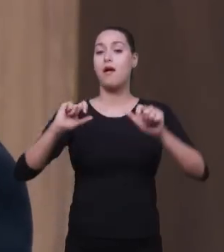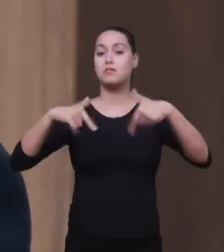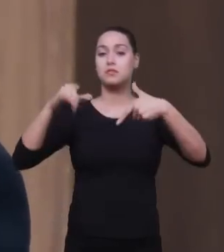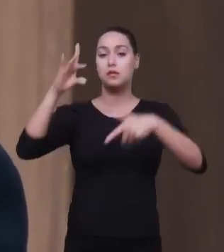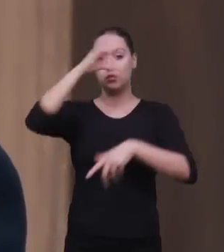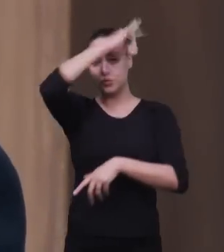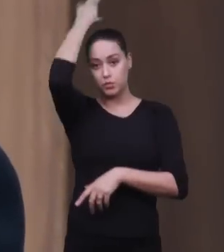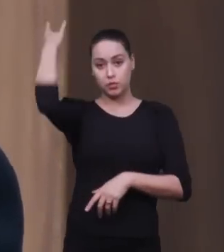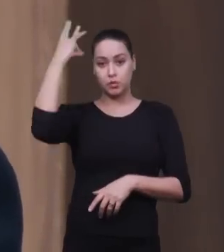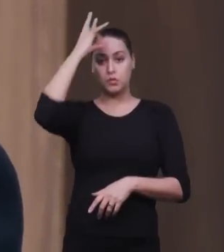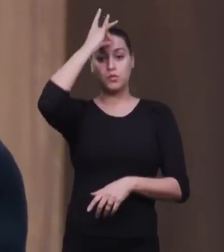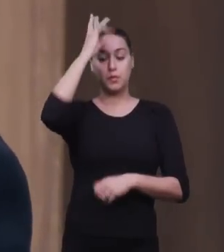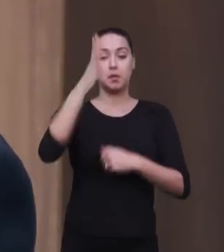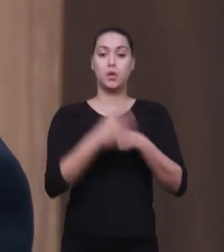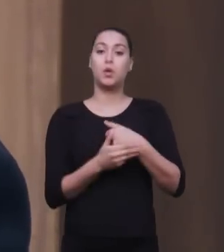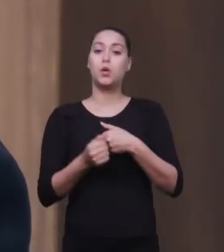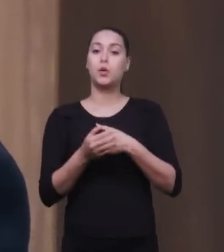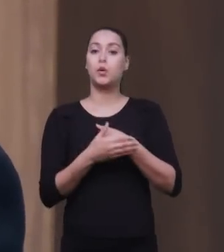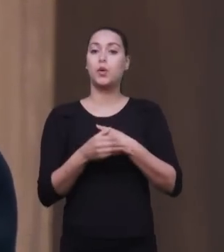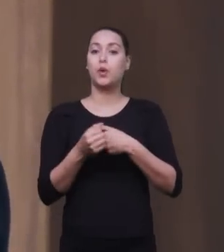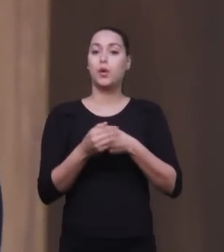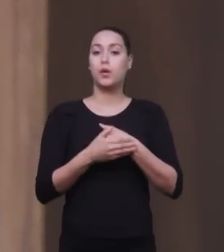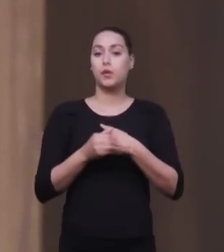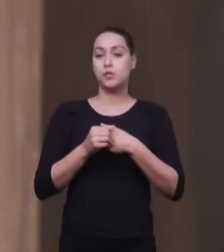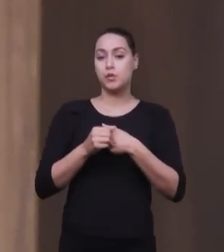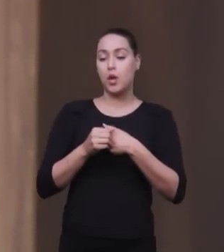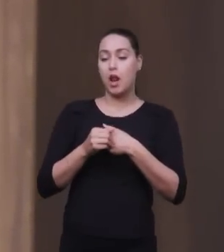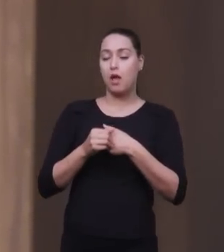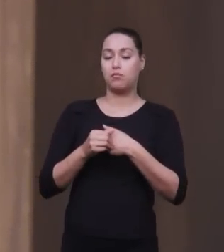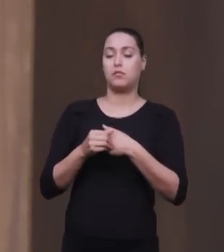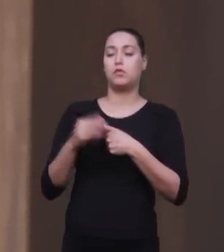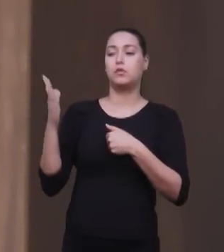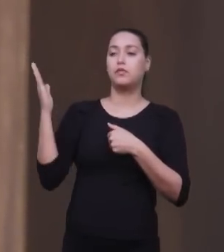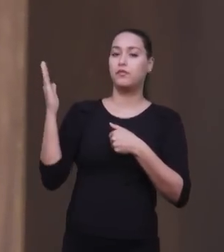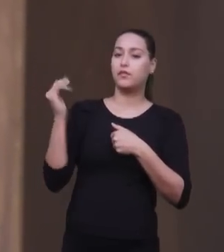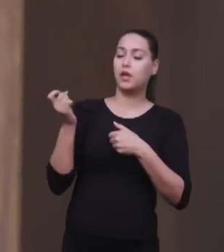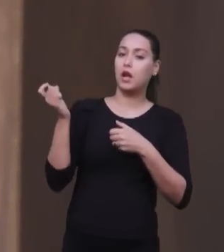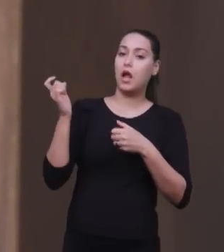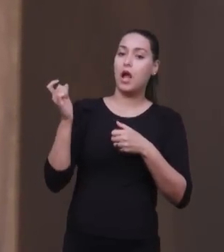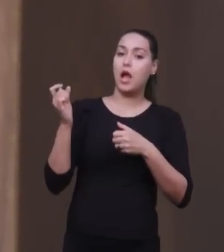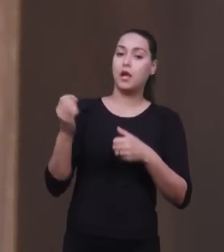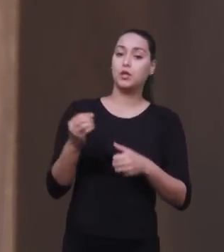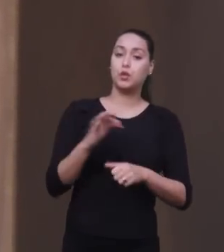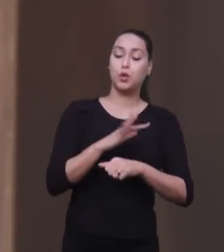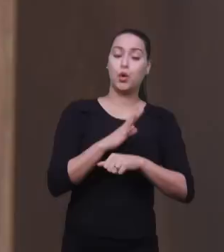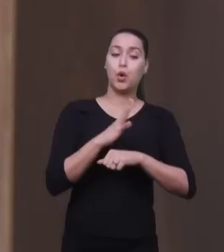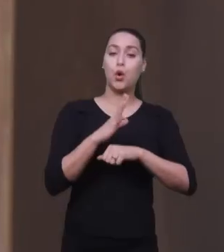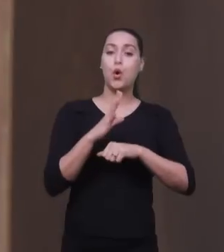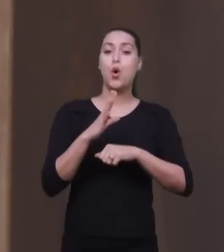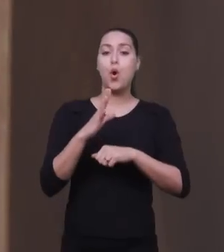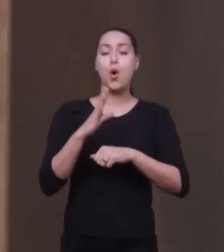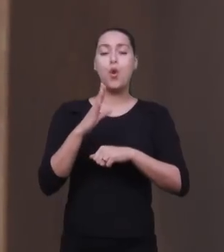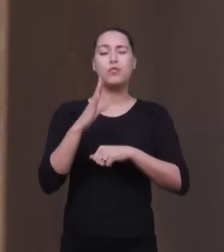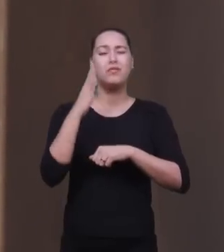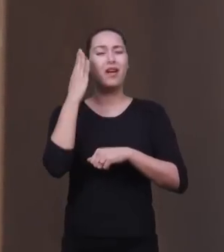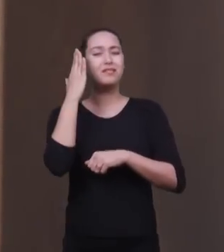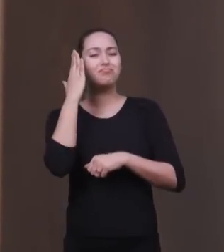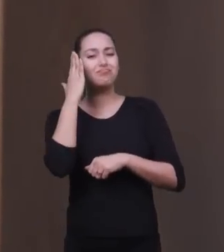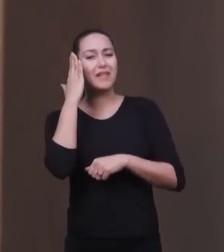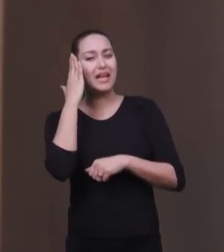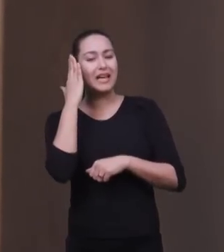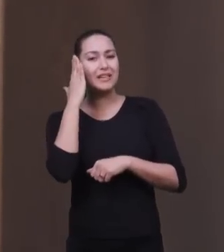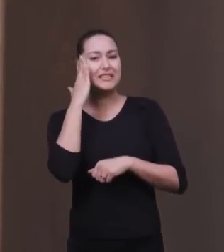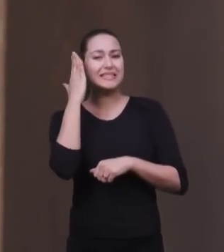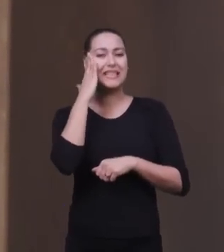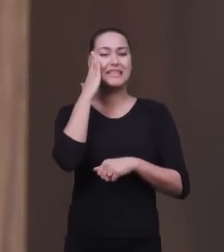Santo. Porque quando ele fala ali sobre o Consolador, né, aquele que virá, e ele convencerá o mundo do pecado, da justiça e do